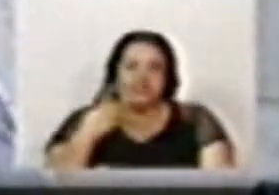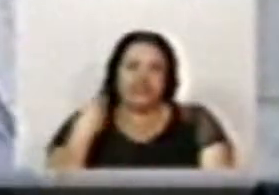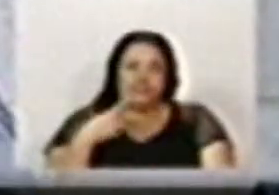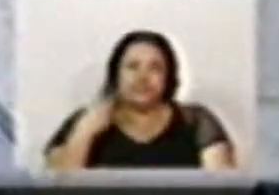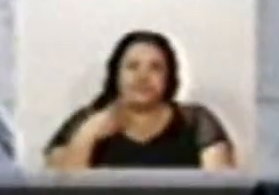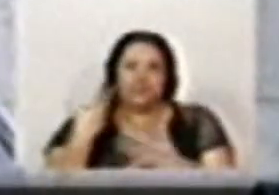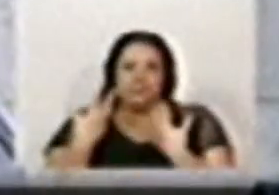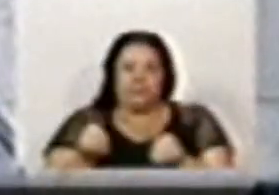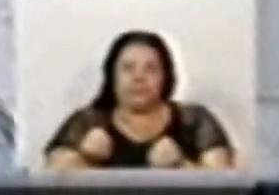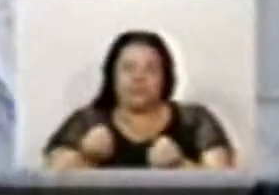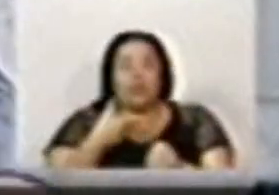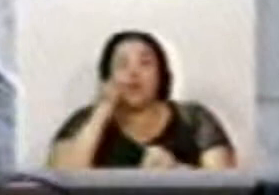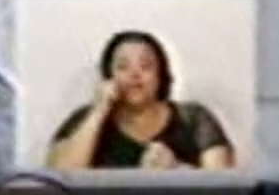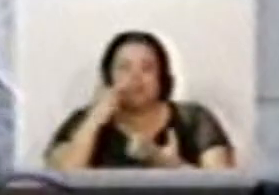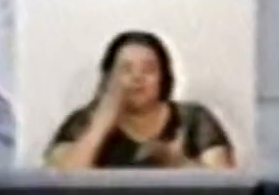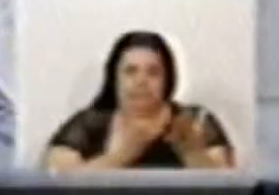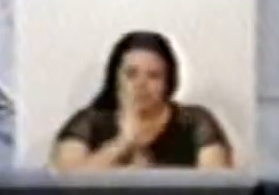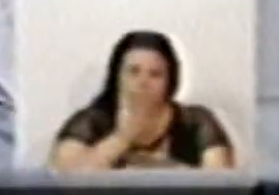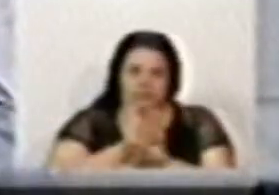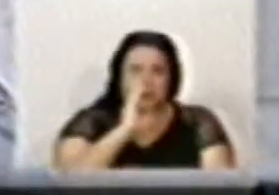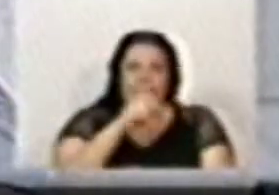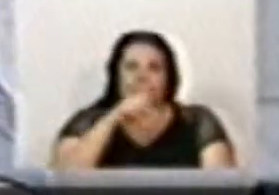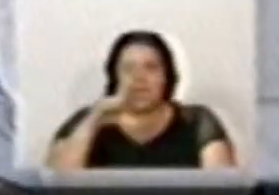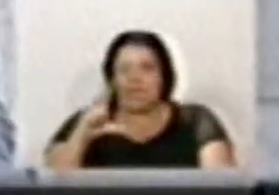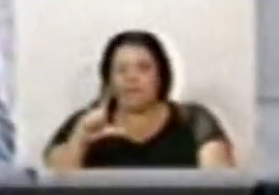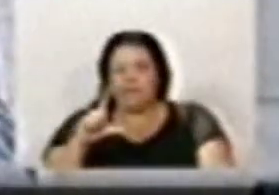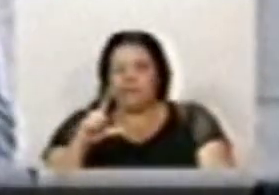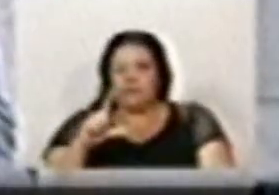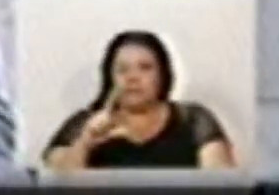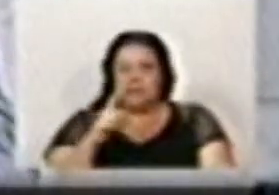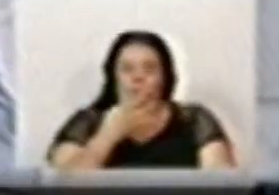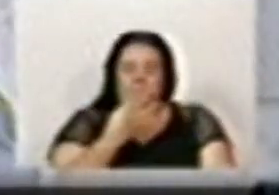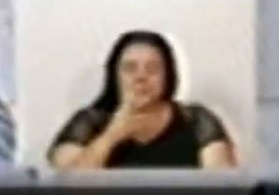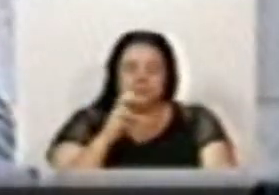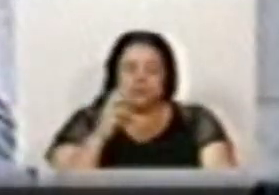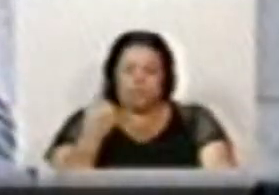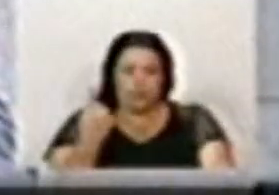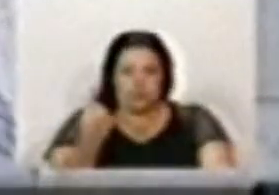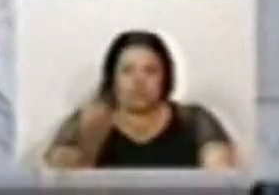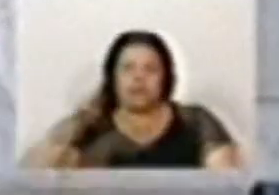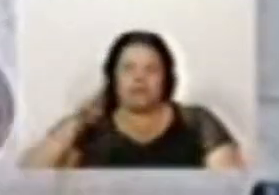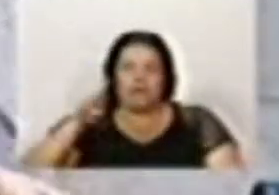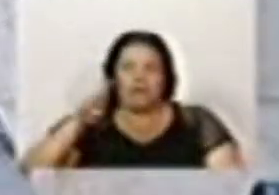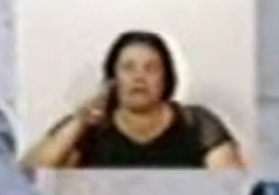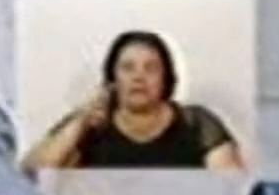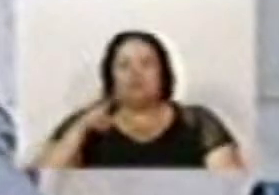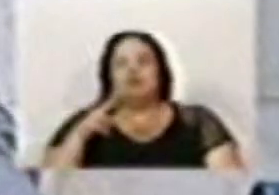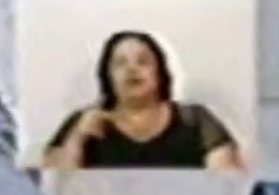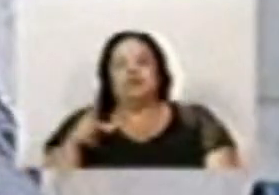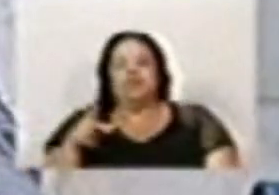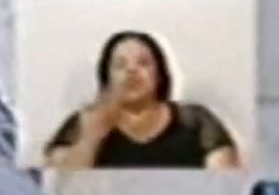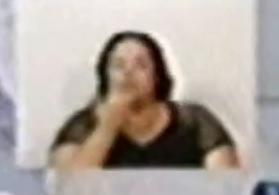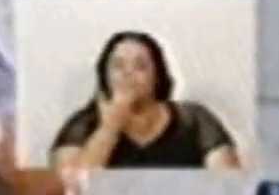colegas vereadores pela aprovação ontem do projeto de lei 451 de minha autoria,